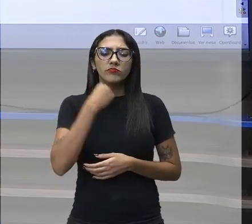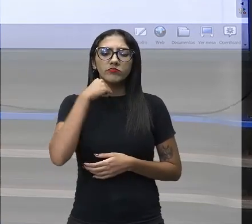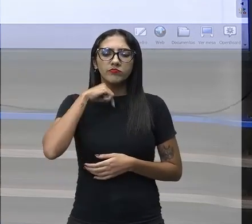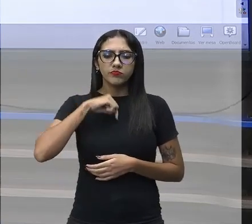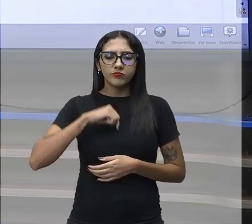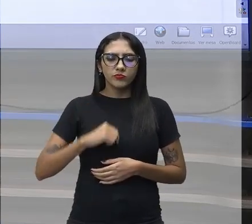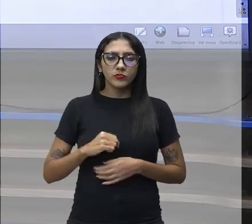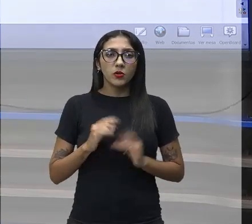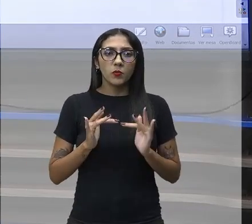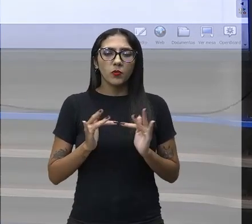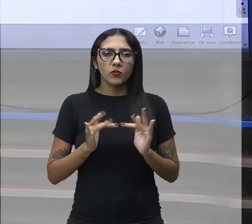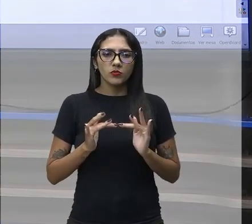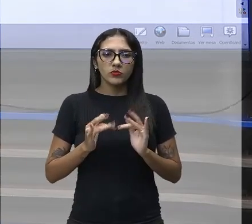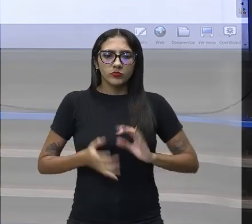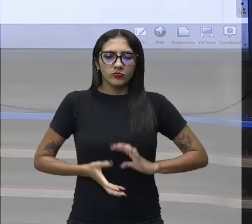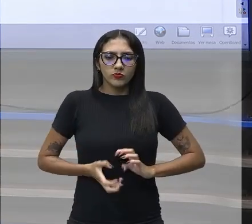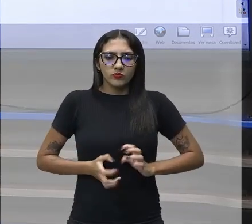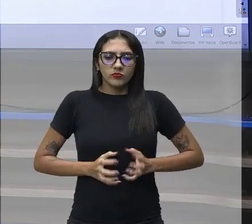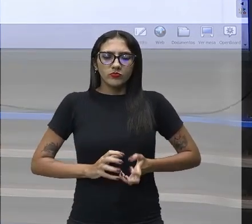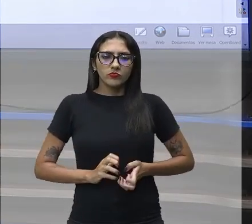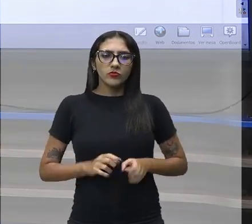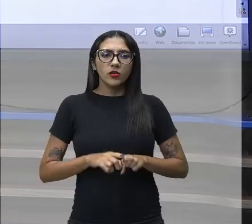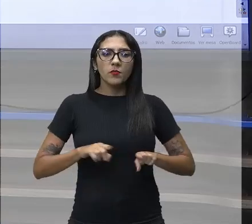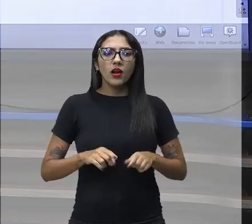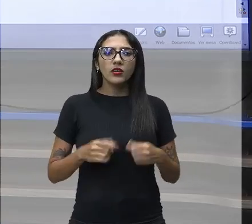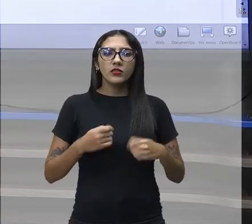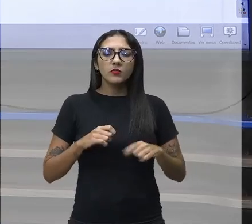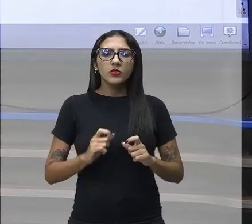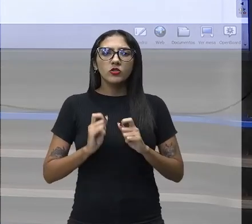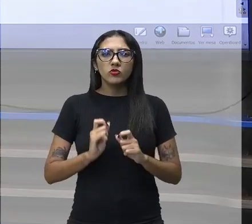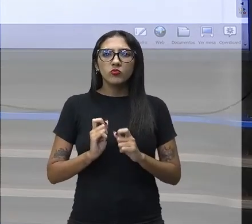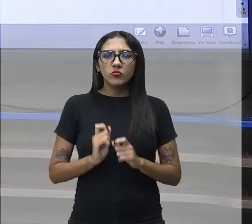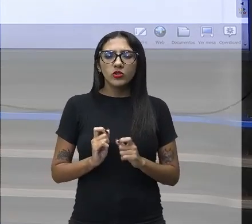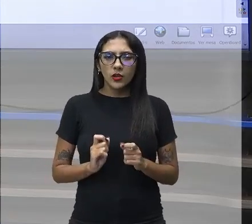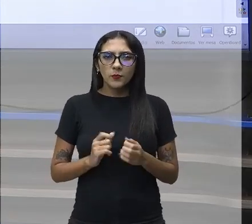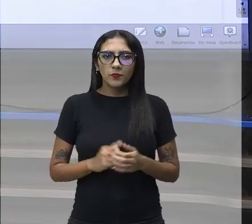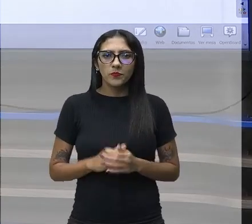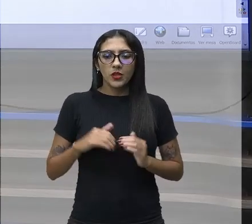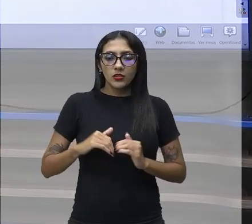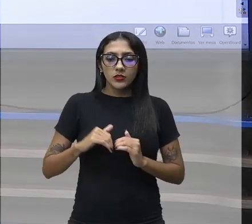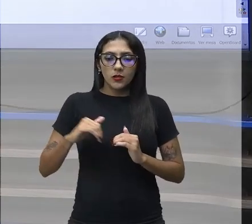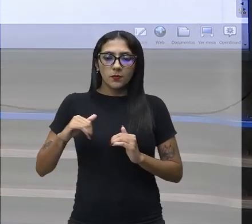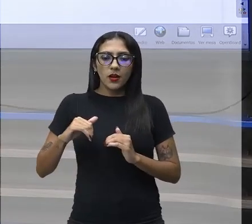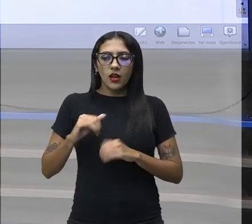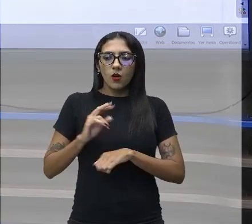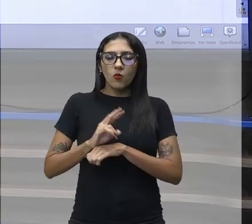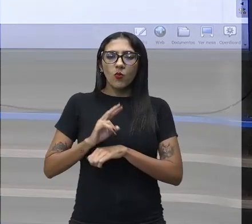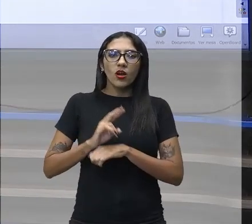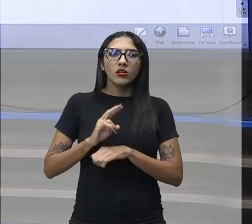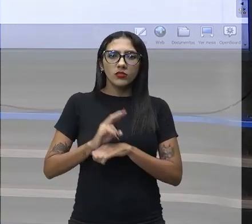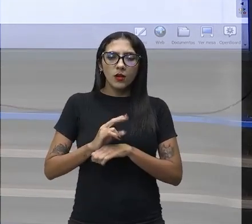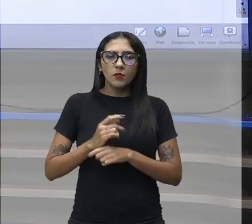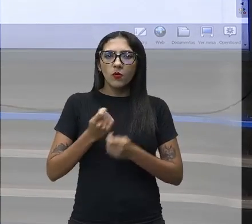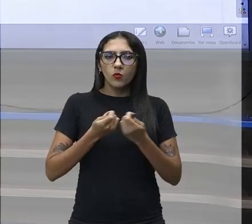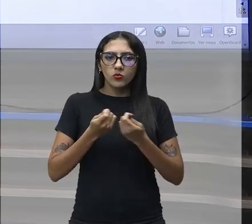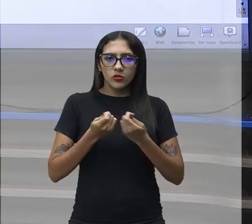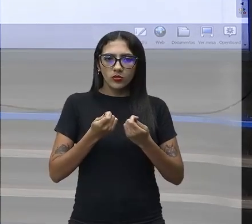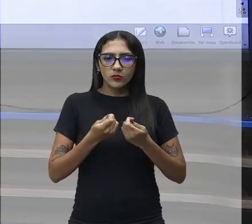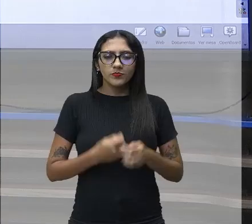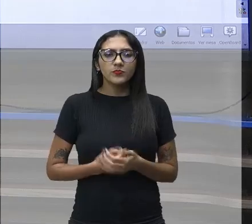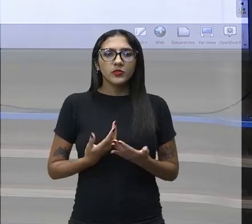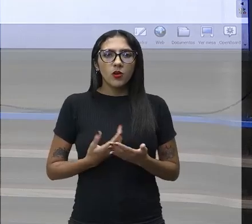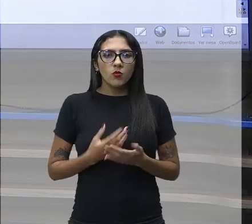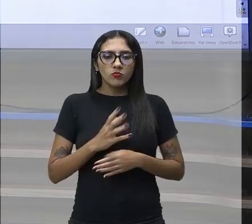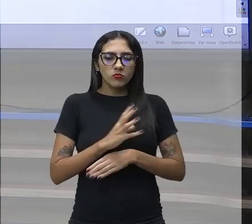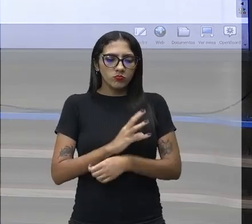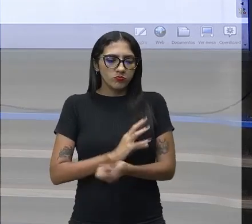está entrando no meu organismo e ela precisa guardar aquele estoque de glicose. E é exatamente isso que ela vai fazer. Ela vai retirar a